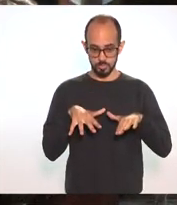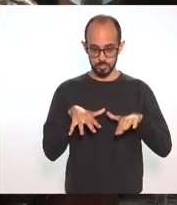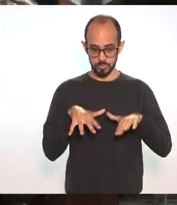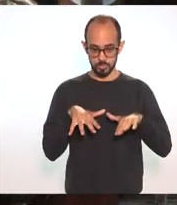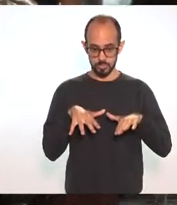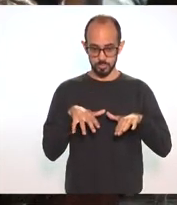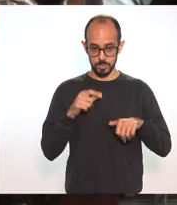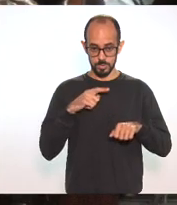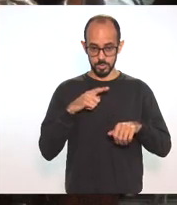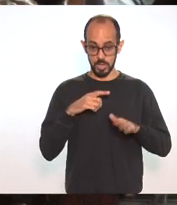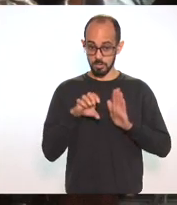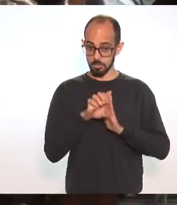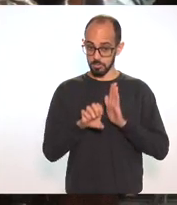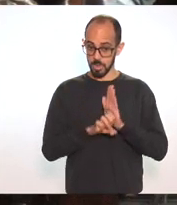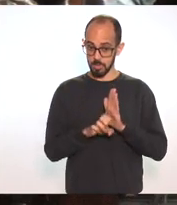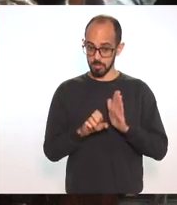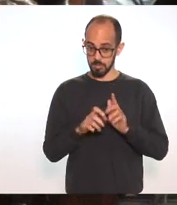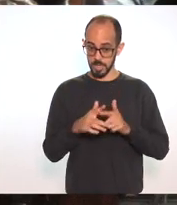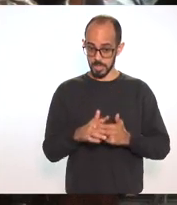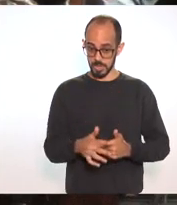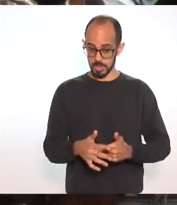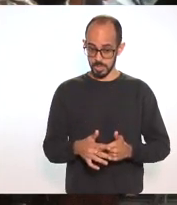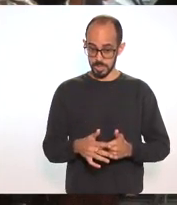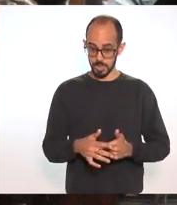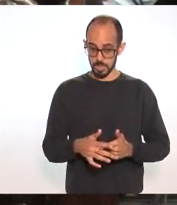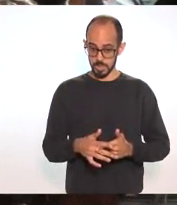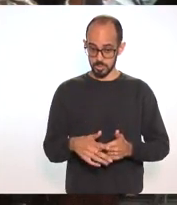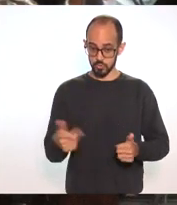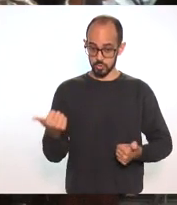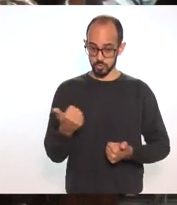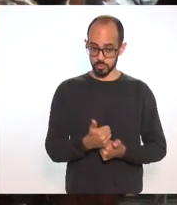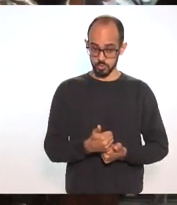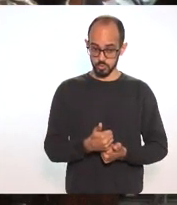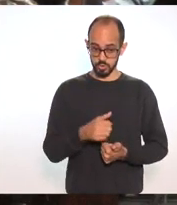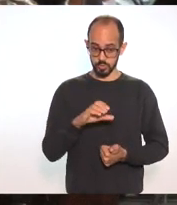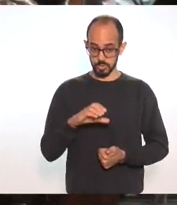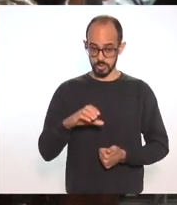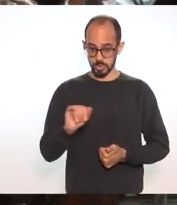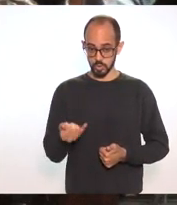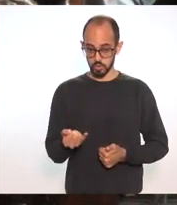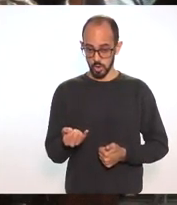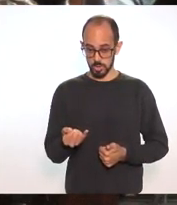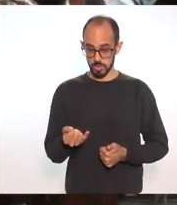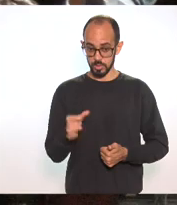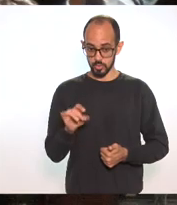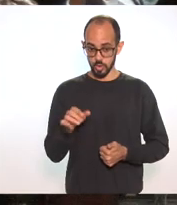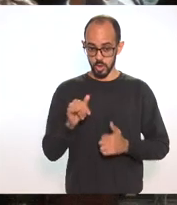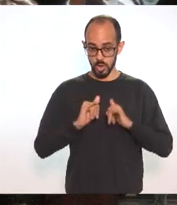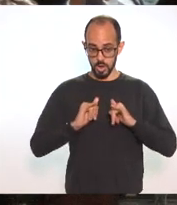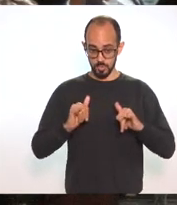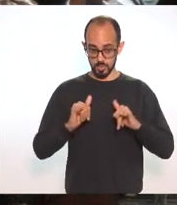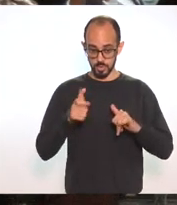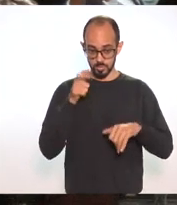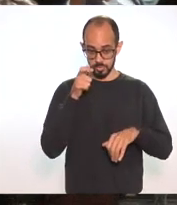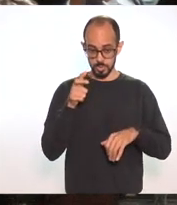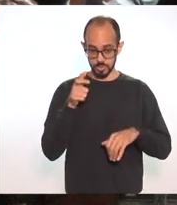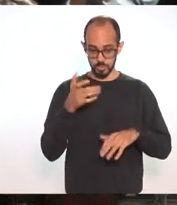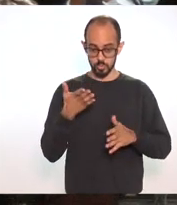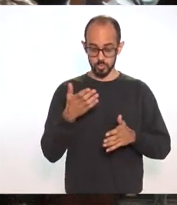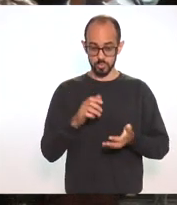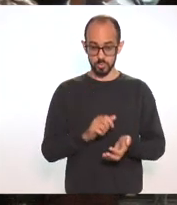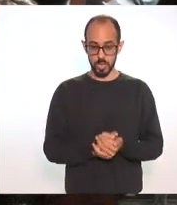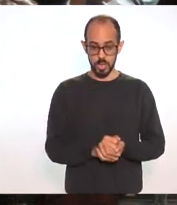emenda. Como o parecer da CCJ virou o substitutivo, então, conforme a final que eu já deferi, vamos votar o